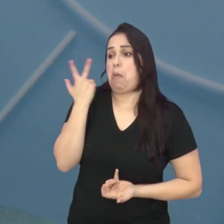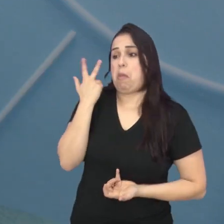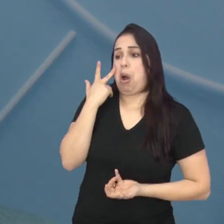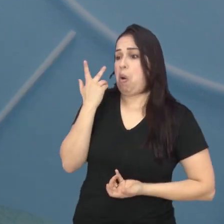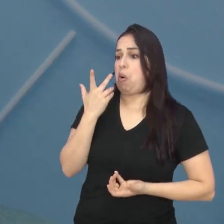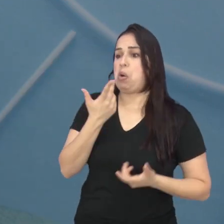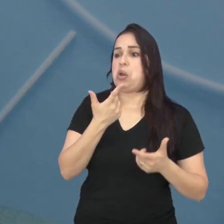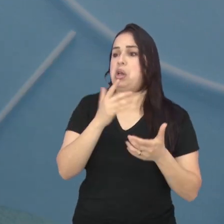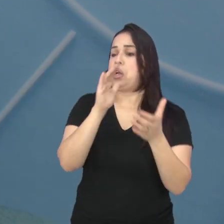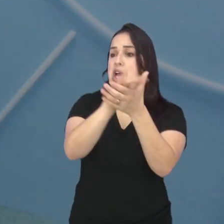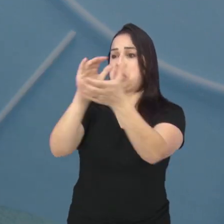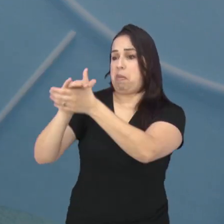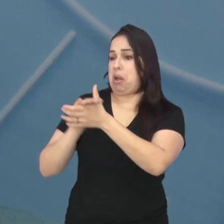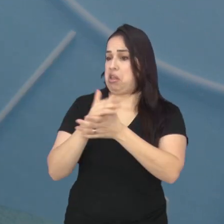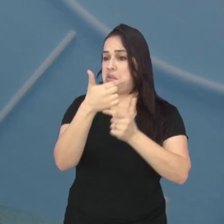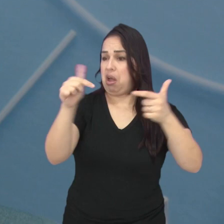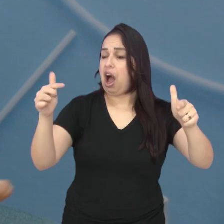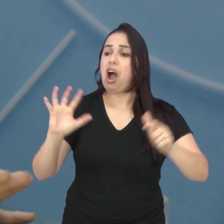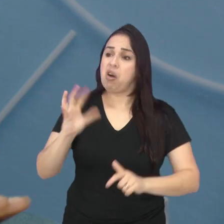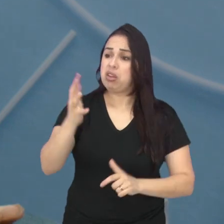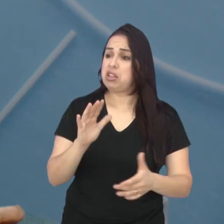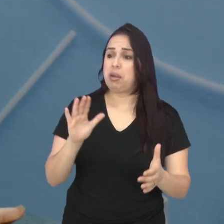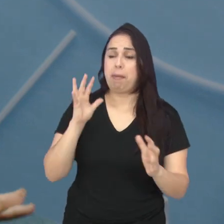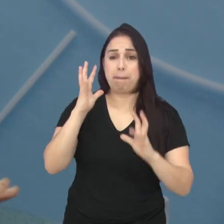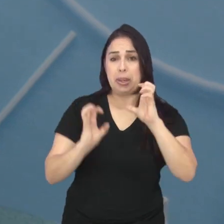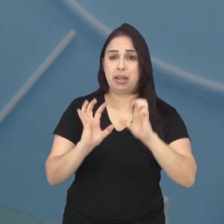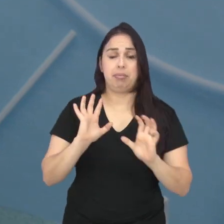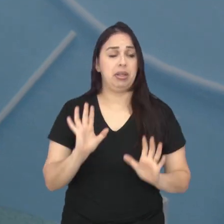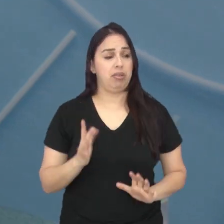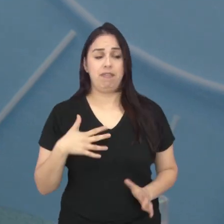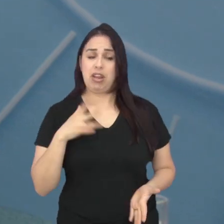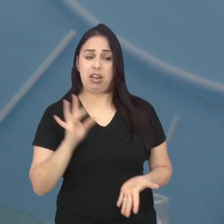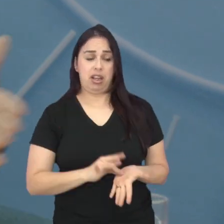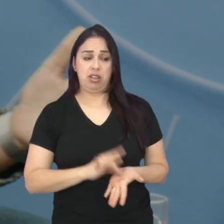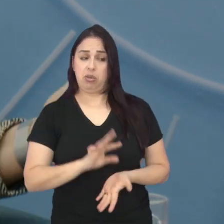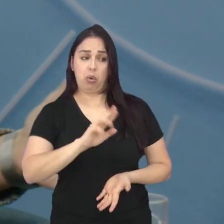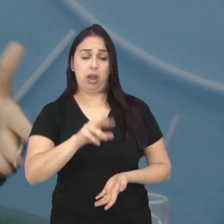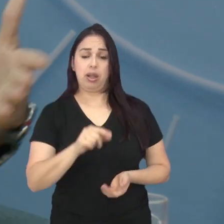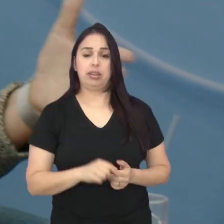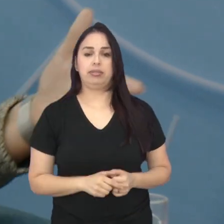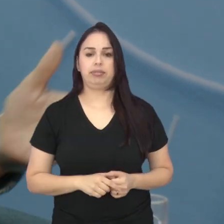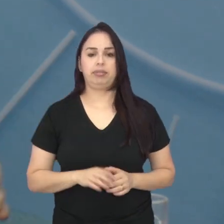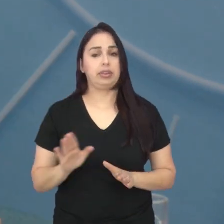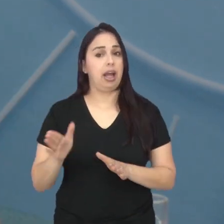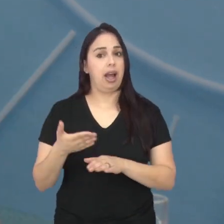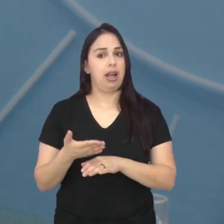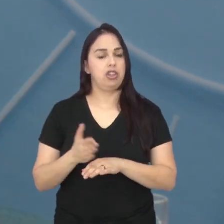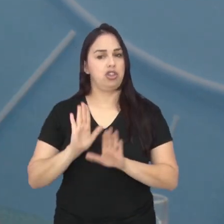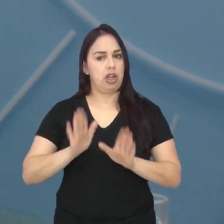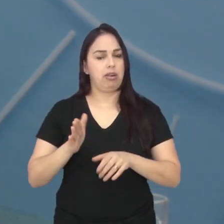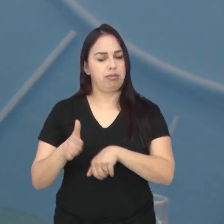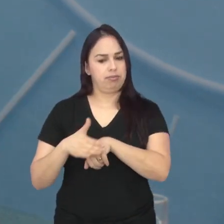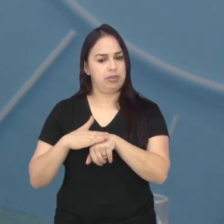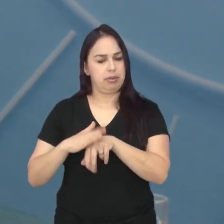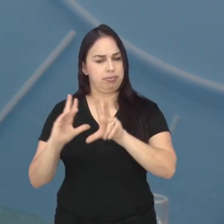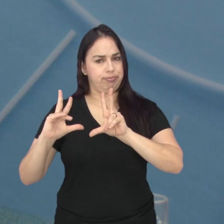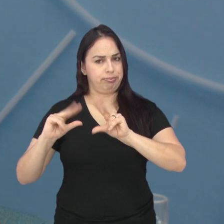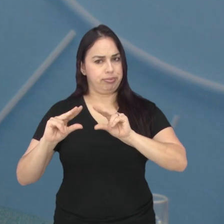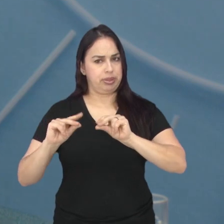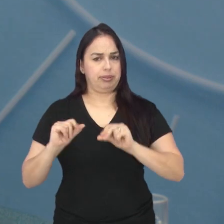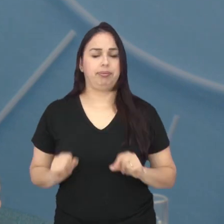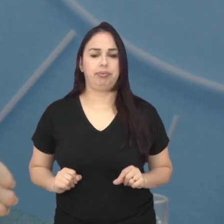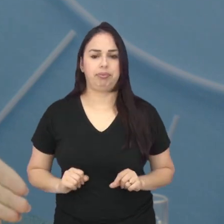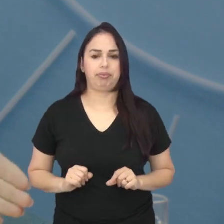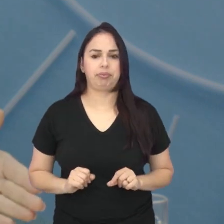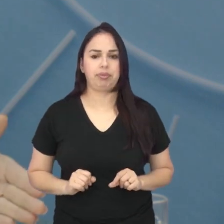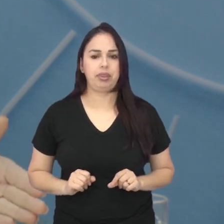com todo mundo. Verdade. E não é verdade. É óbvio que eu até falei para você antes, numa outra conversa, que nem